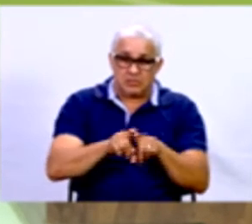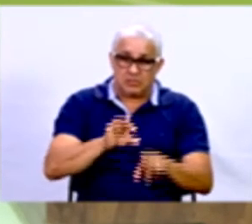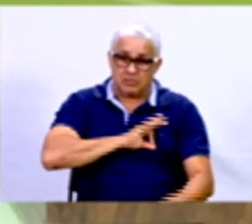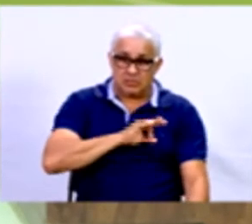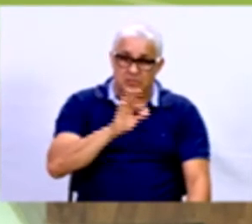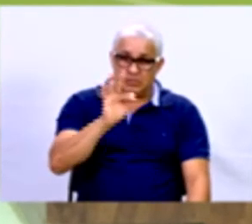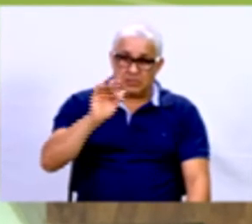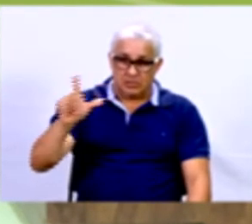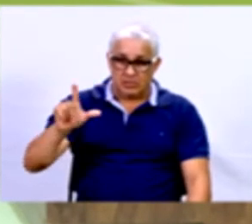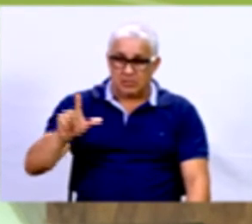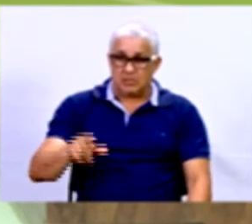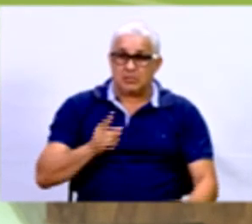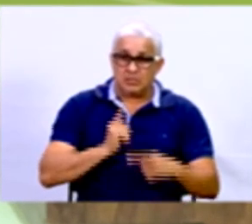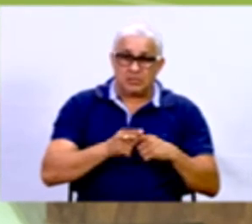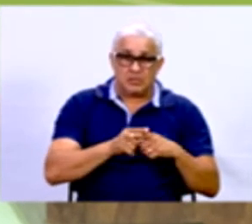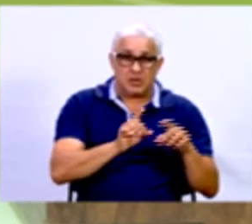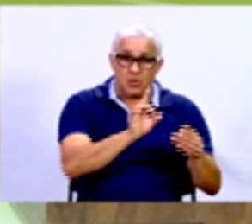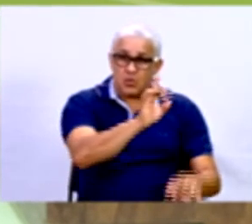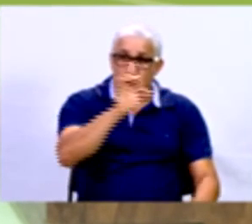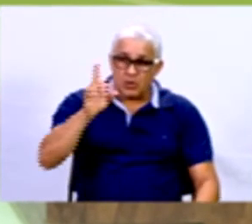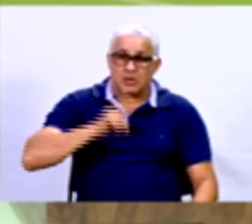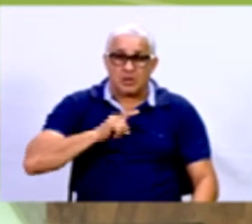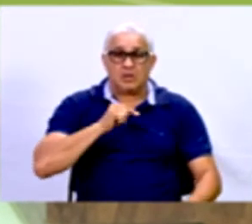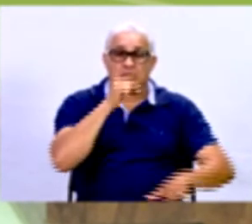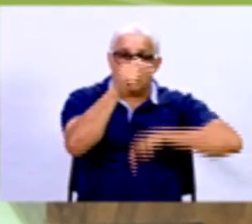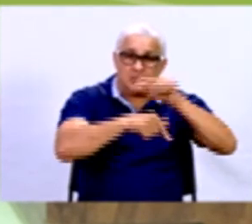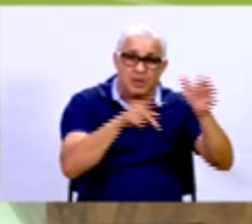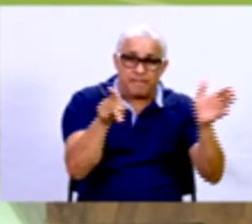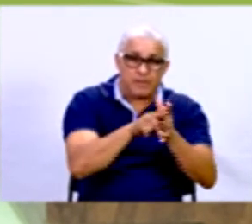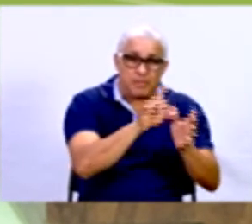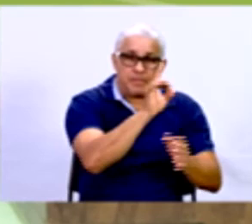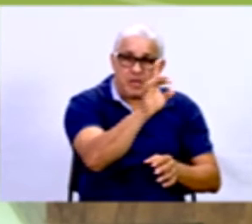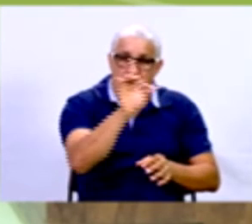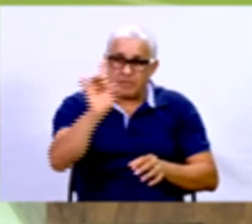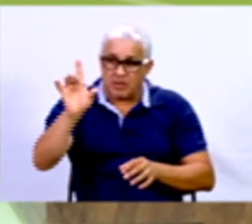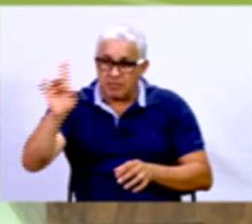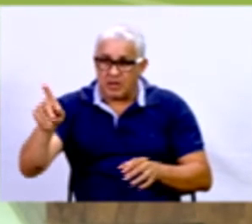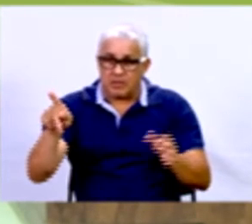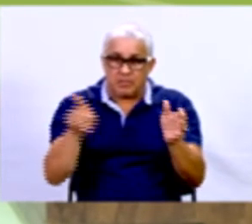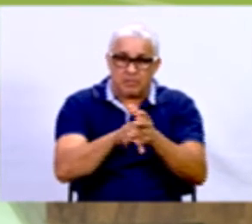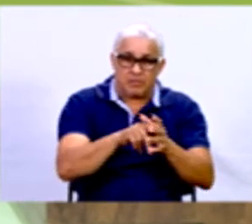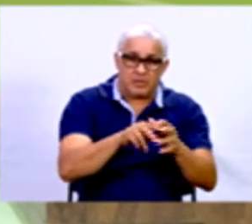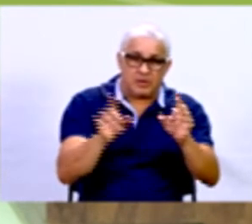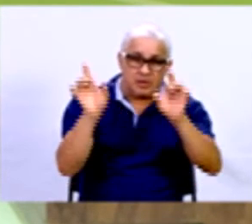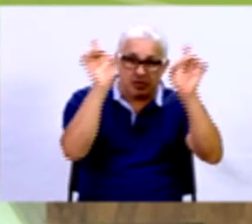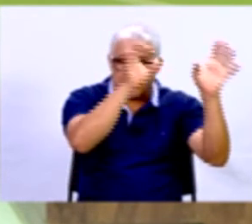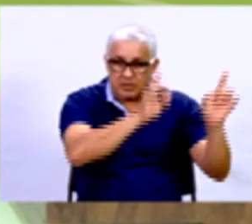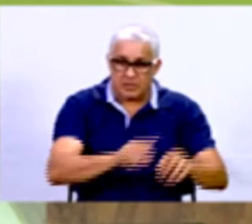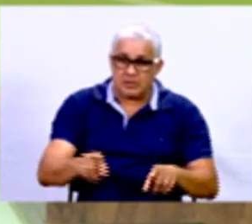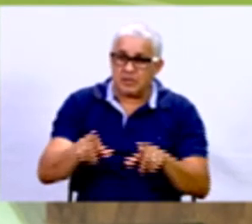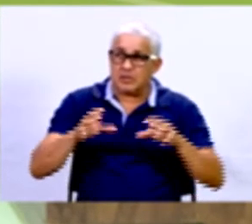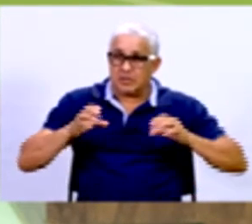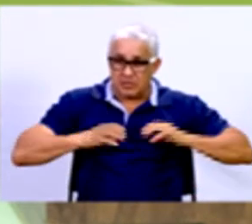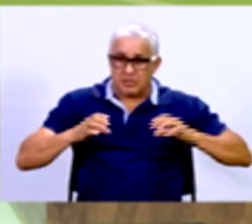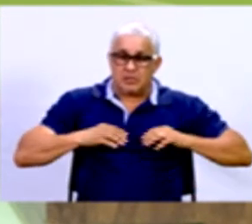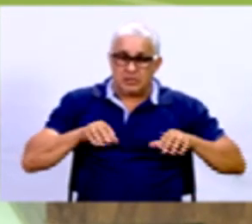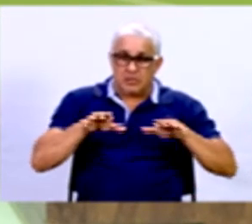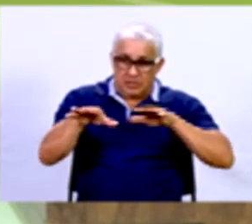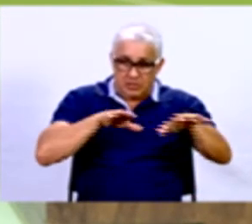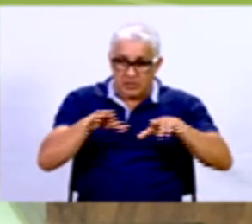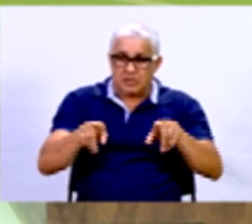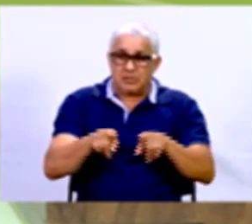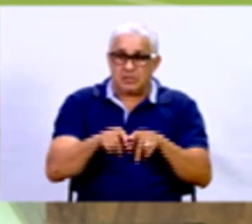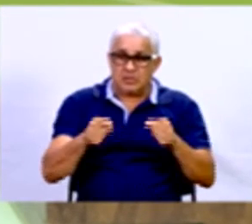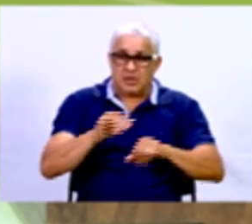Federal. Porque cada um vai ter um trabalho específico. Dentro da cidade, acidentes de trânsito, você tem que comunicar a